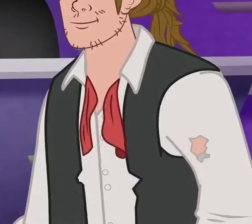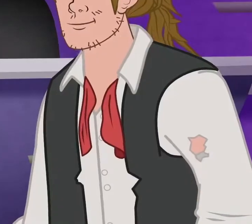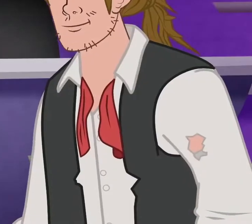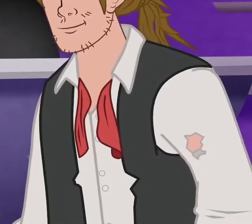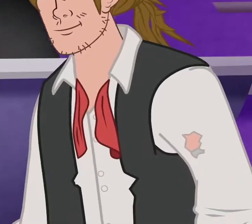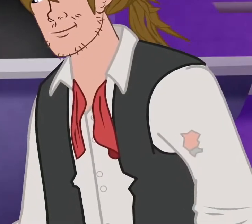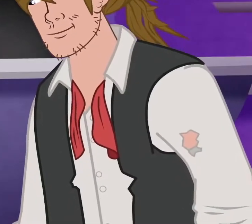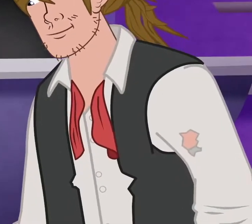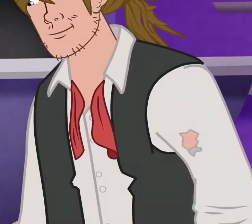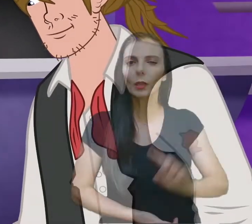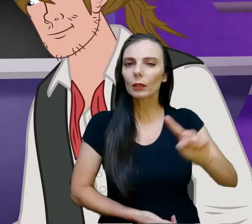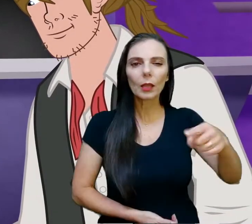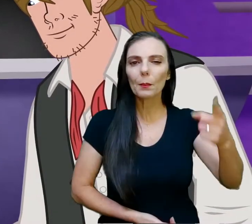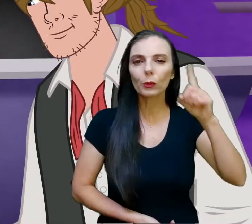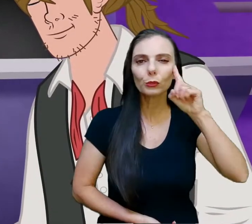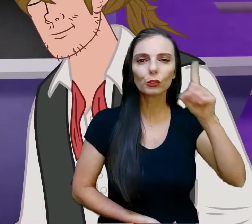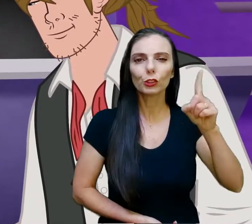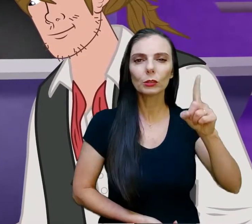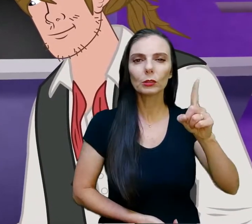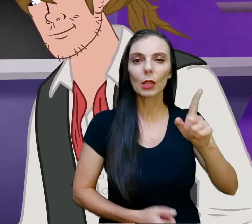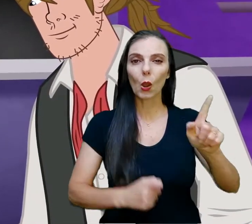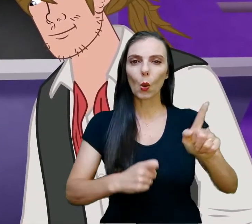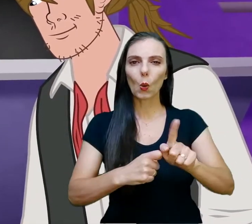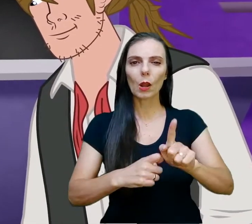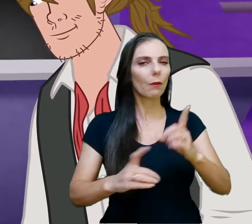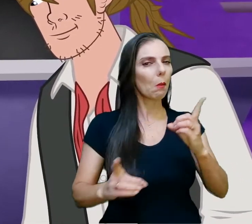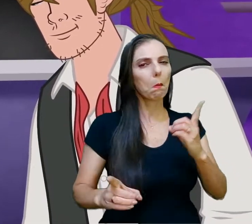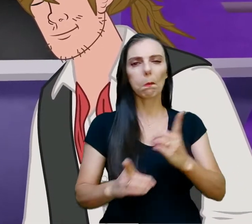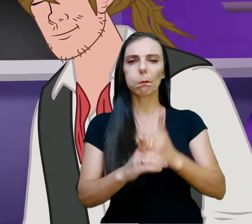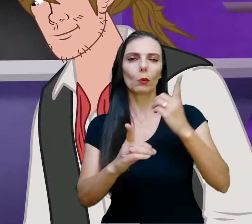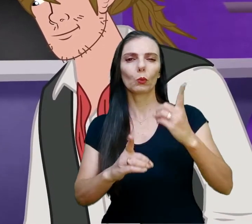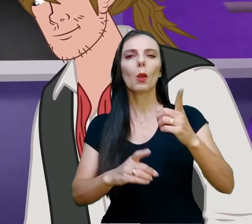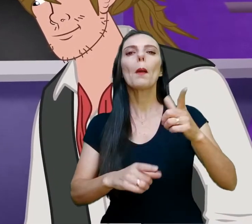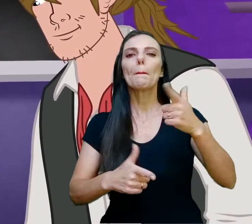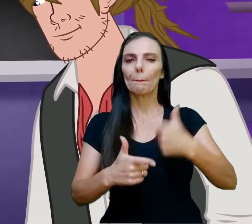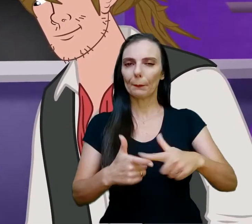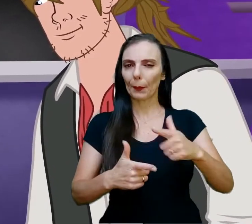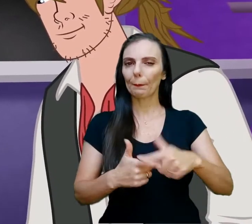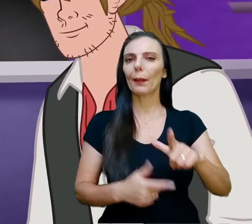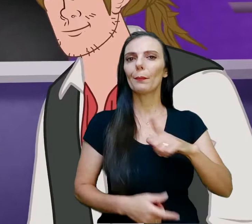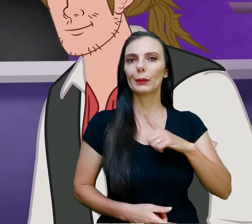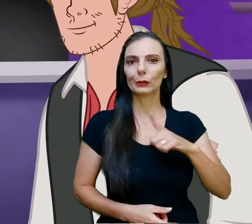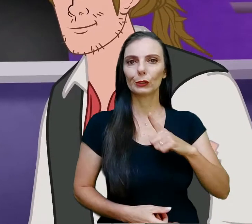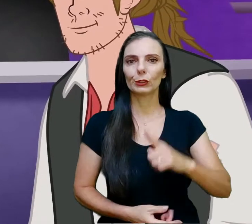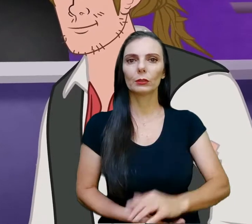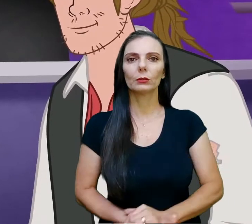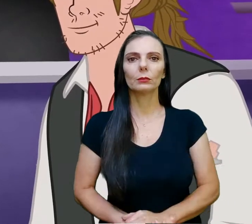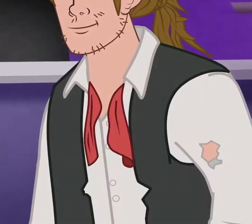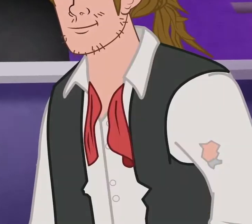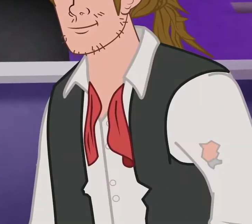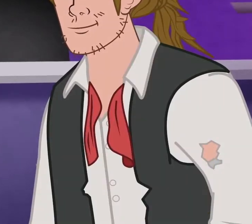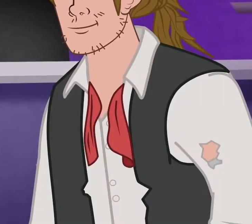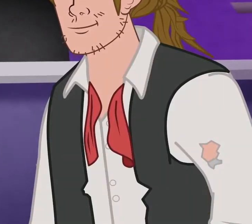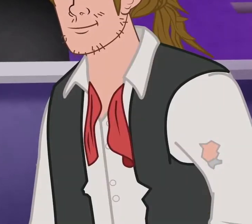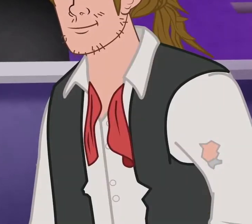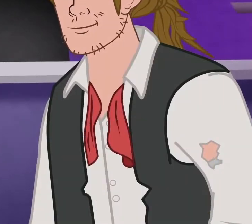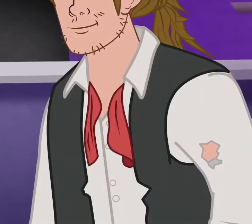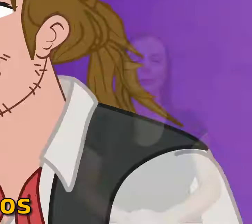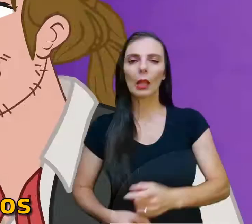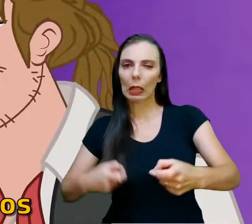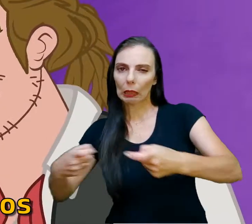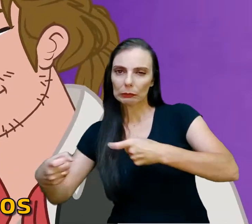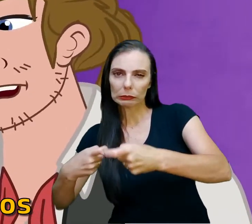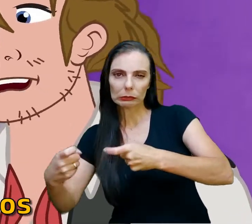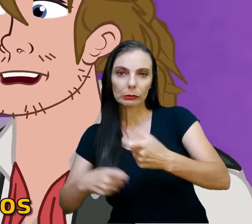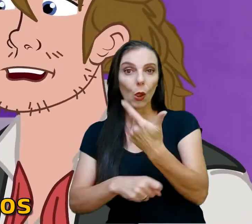locais. Depois de alguns dias, ele descobriu um grande problema entre as pessoas pequenas.